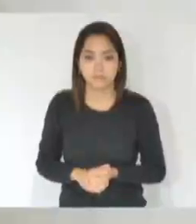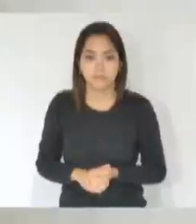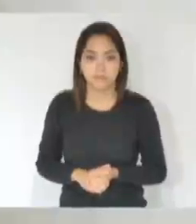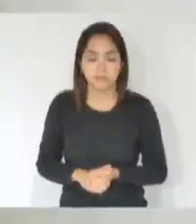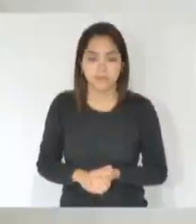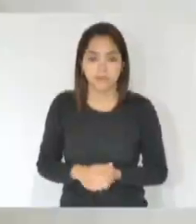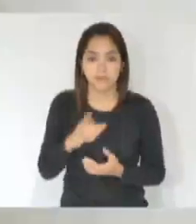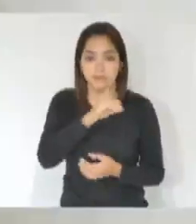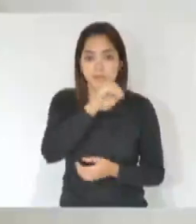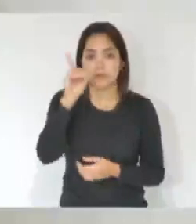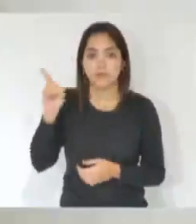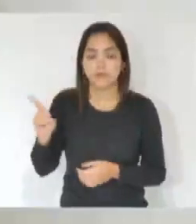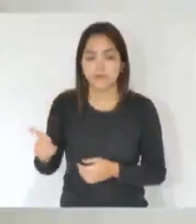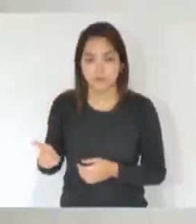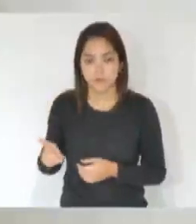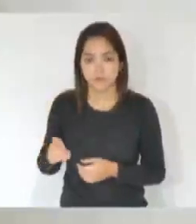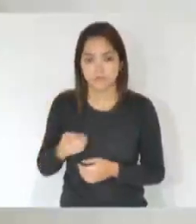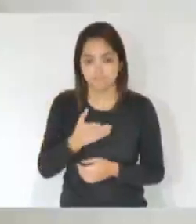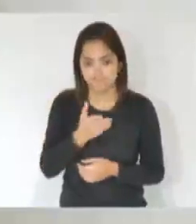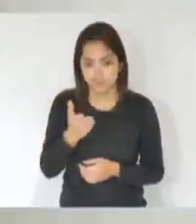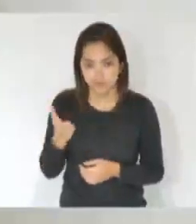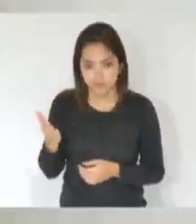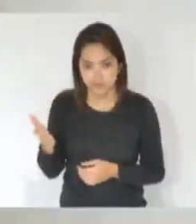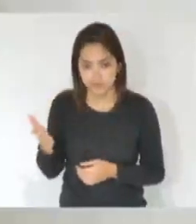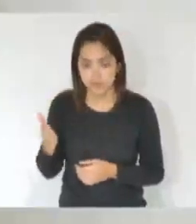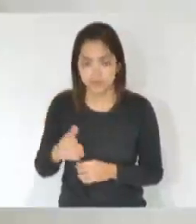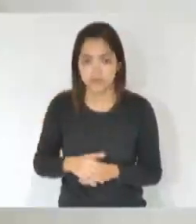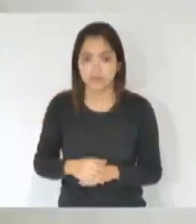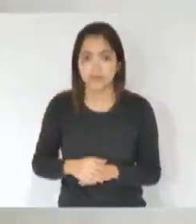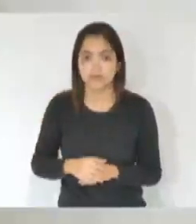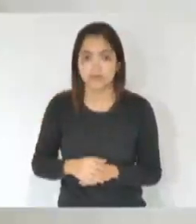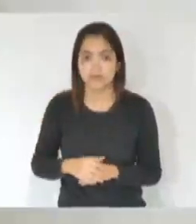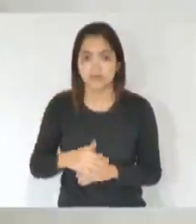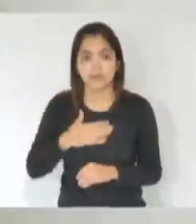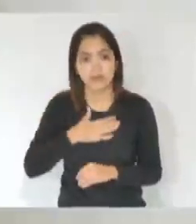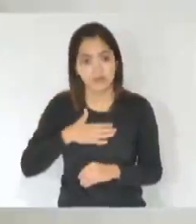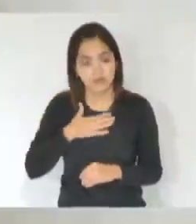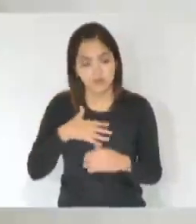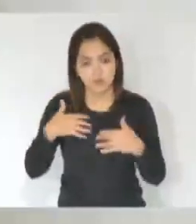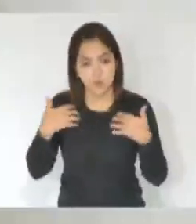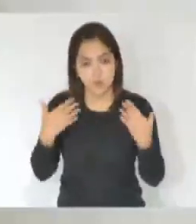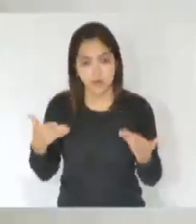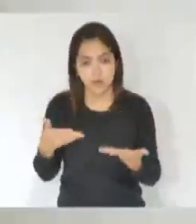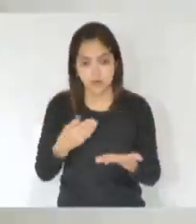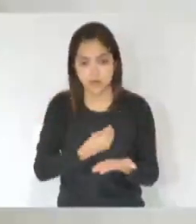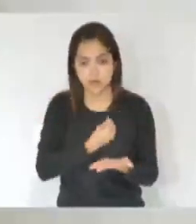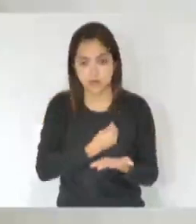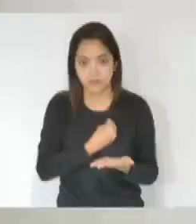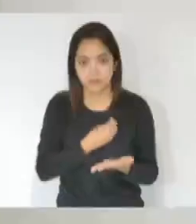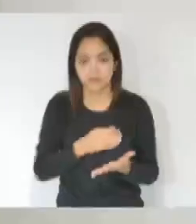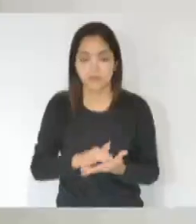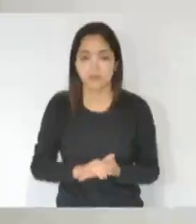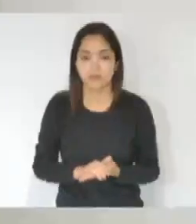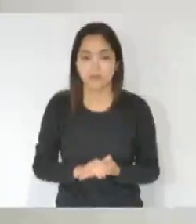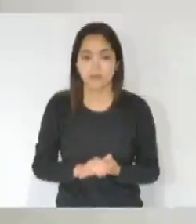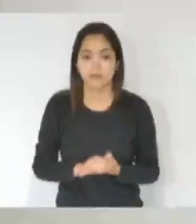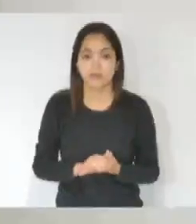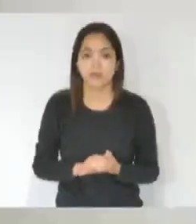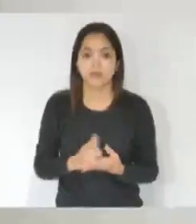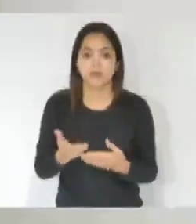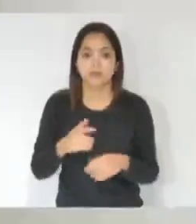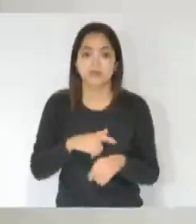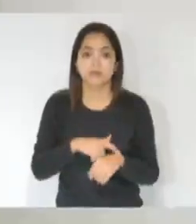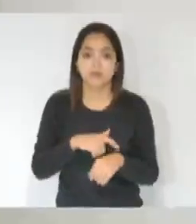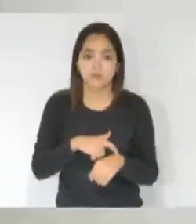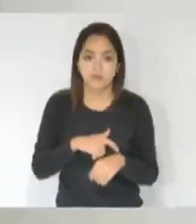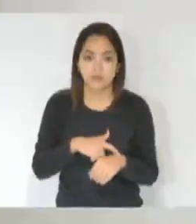Bom dia a todos e todas. É uma grande honra estar aqui neste momento, né, e